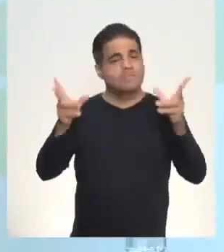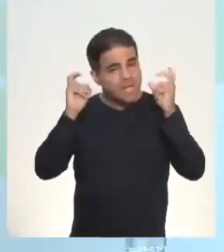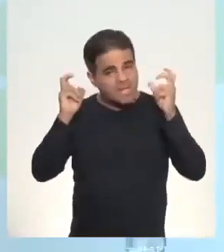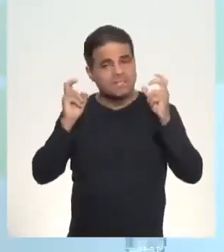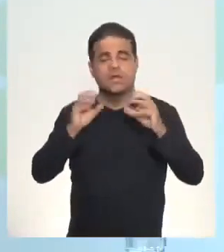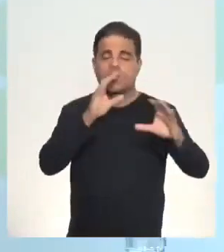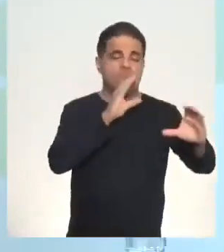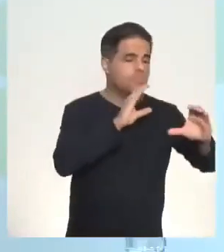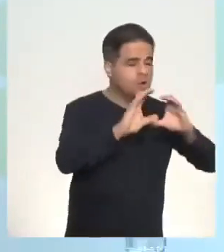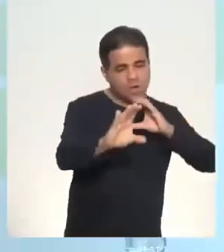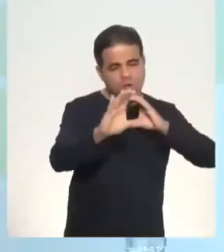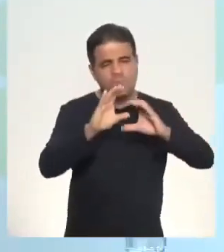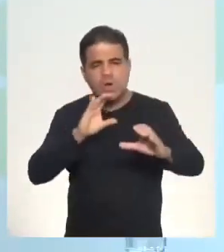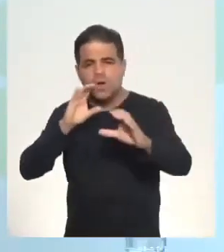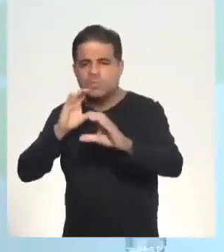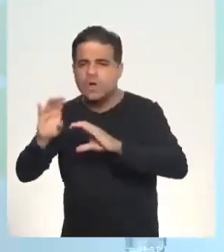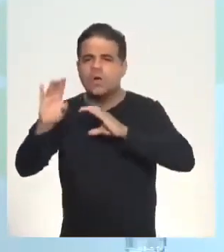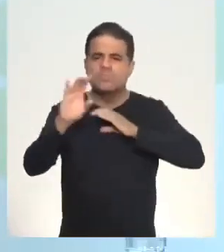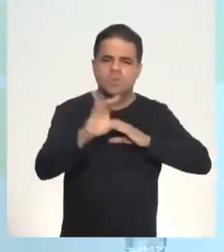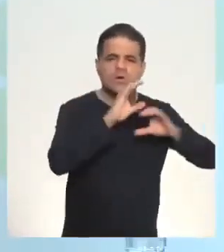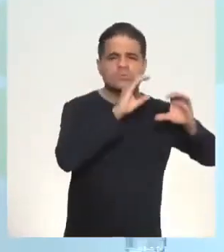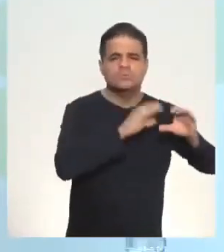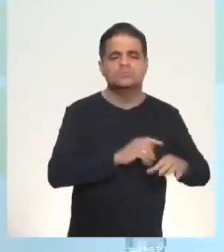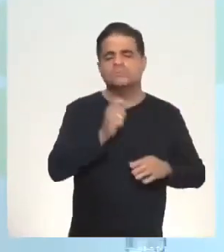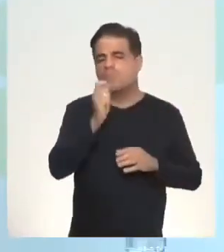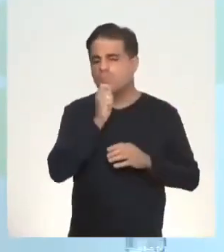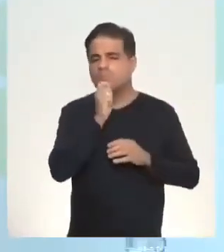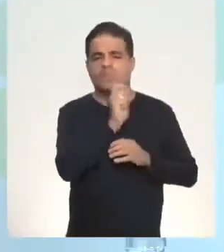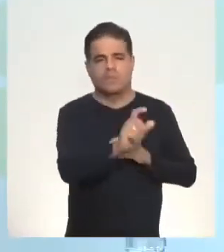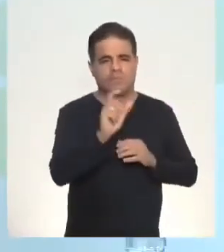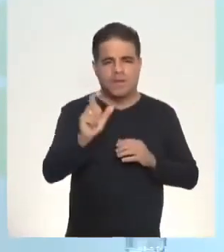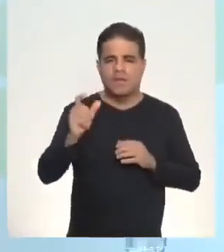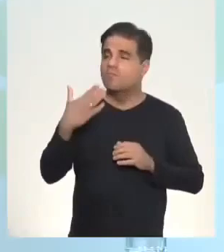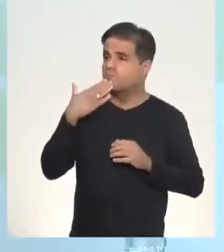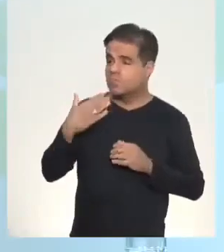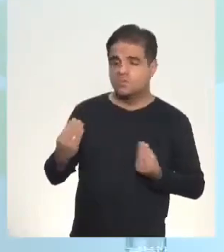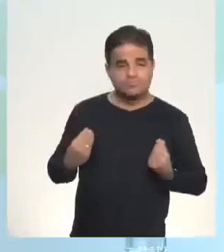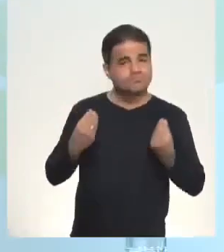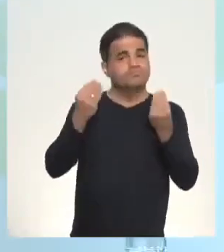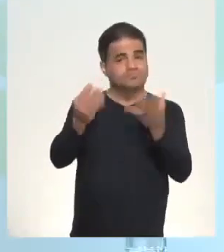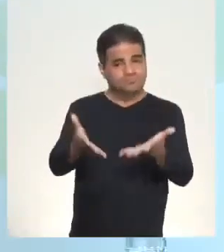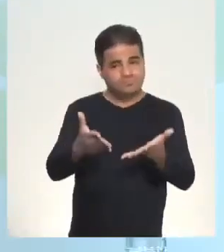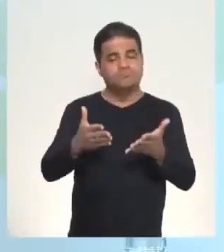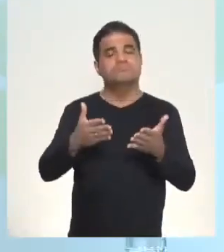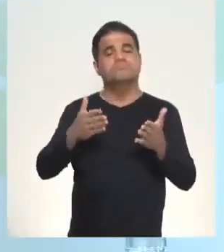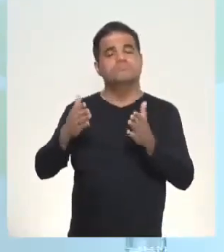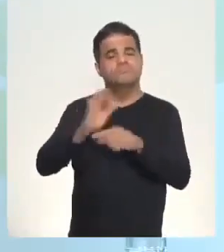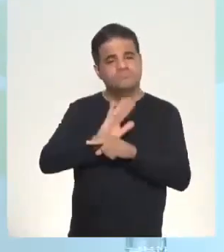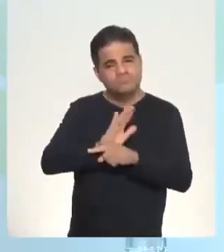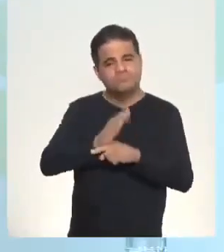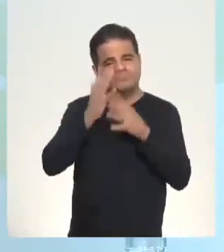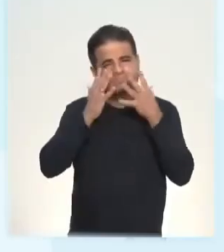a comunicação, como que acontece sem uma palavra. Então eu vou pedir para soltar o vídeo e prestem atenção, hein?